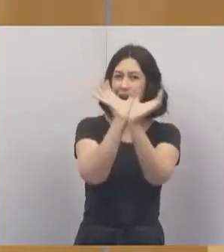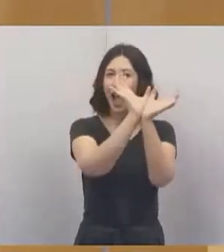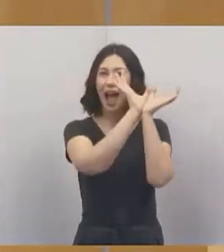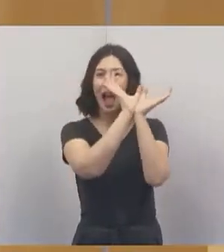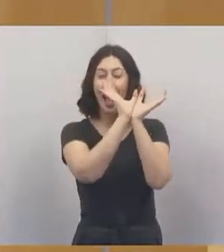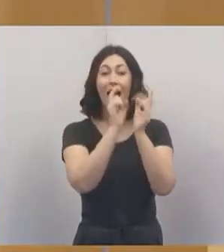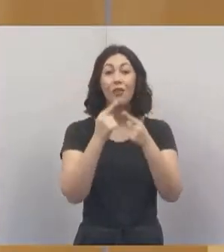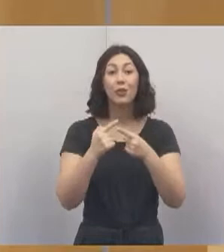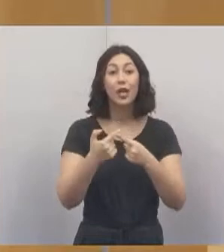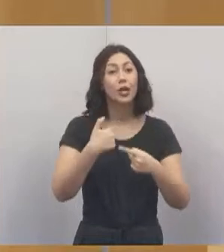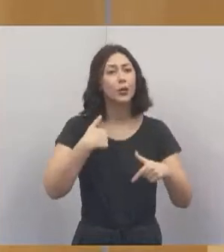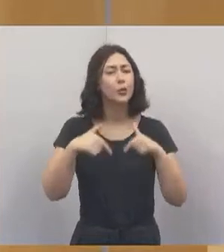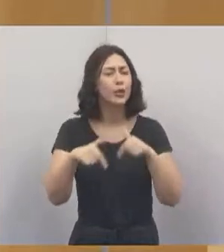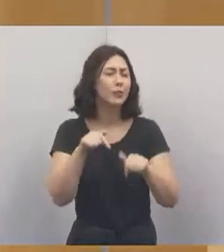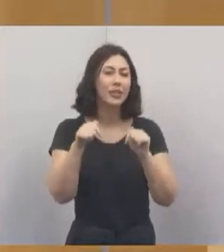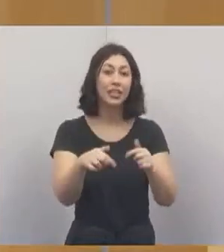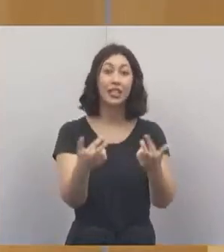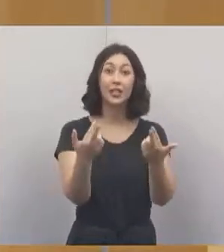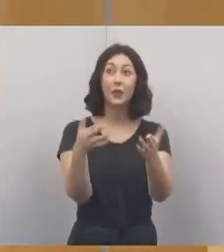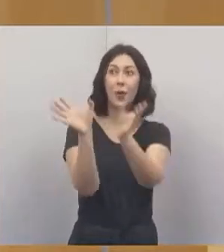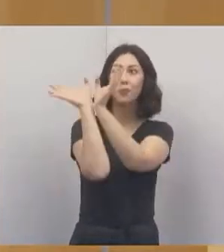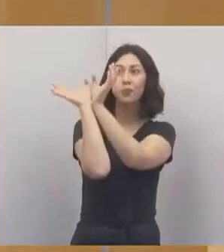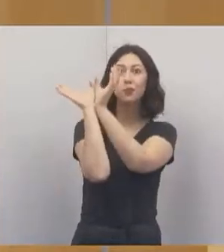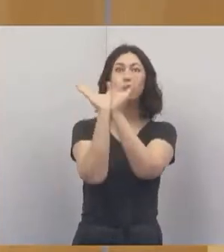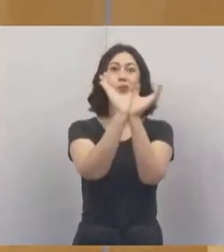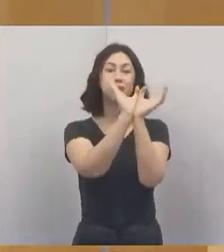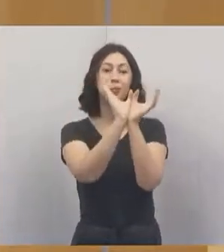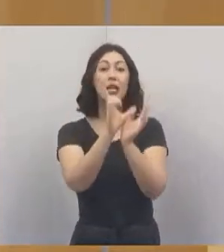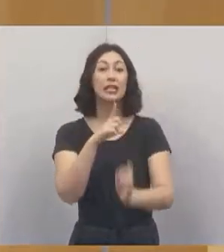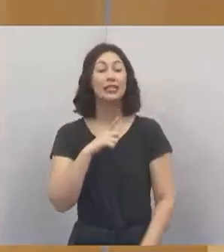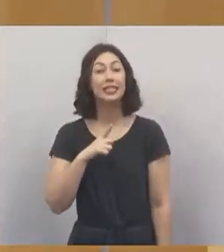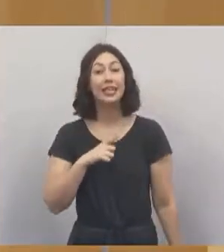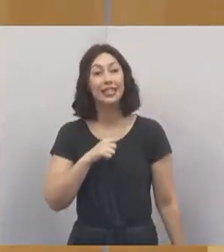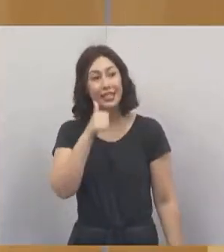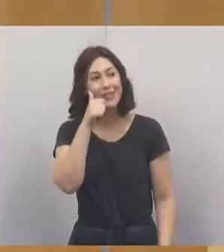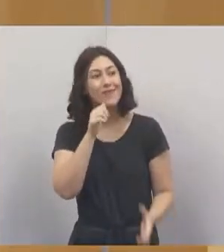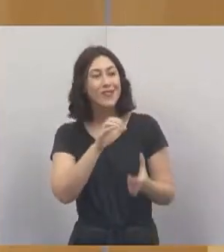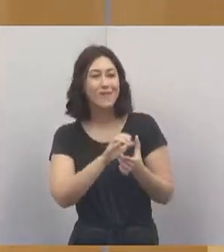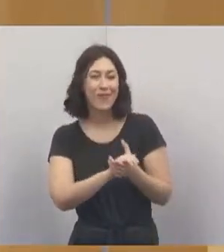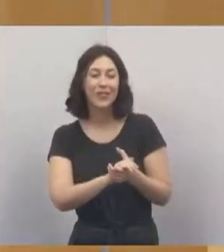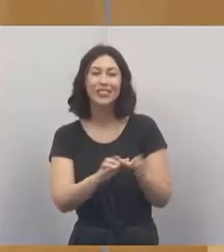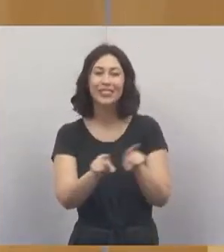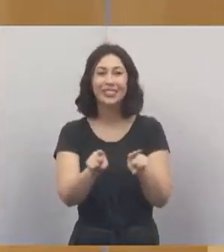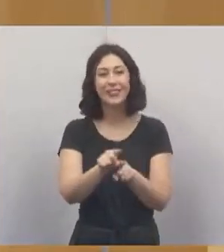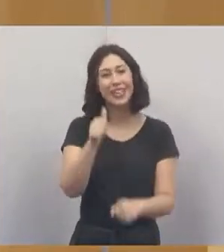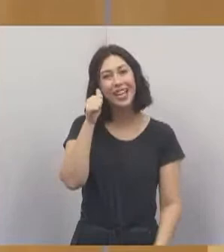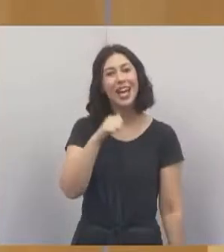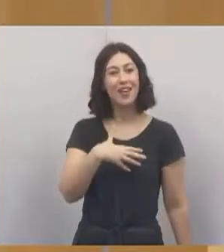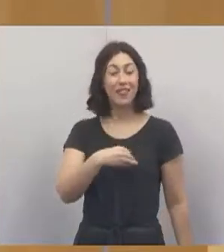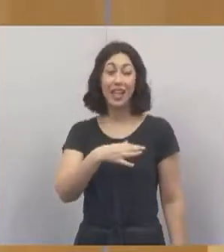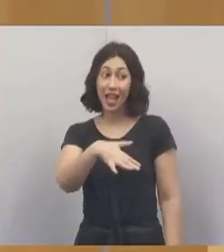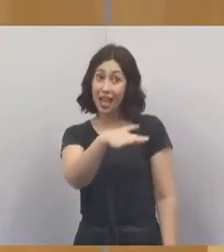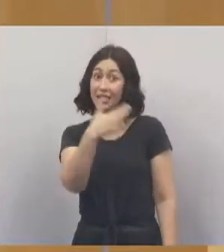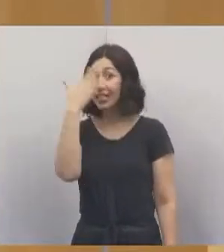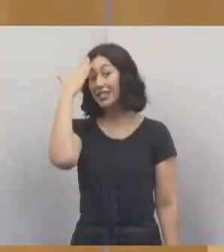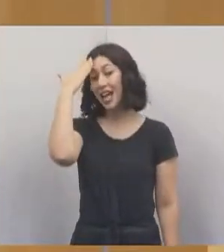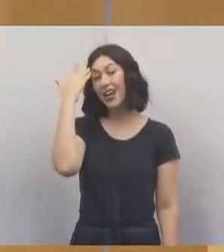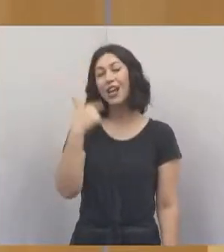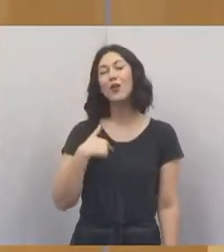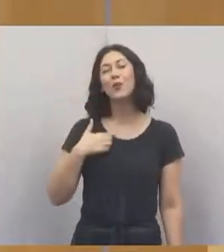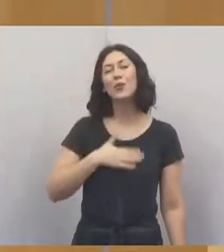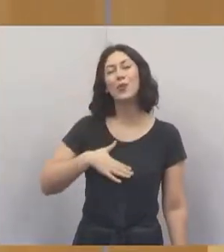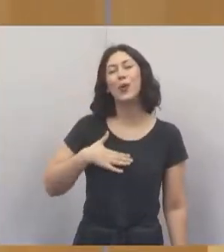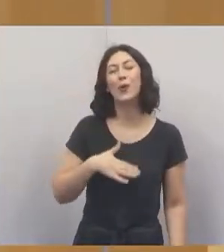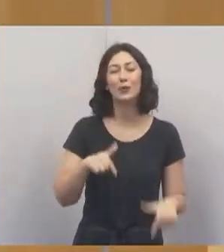de trabalhar aqui já é um prêmio. Tenho a minha esposa aí de testemunha, minhas filhas. Elas sabem a alegria que eu tenho de trabalhar aqui, de atender